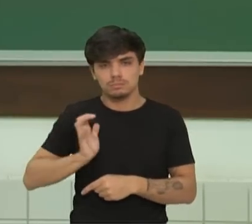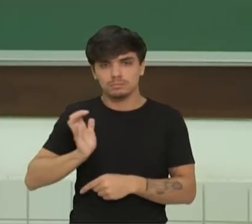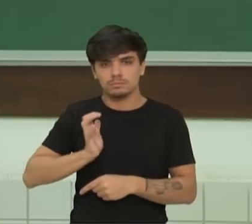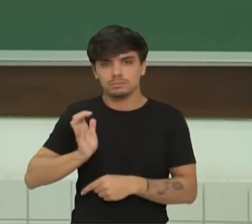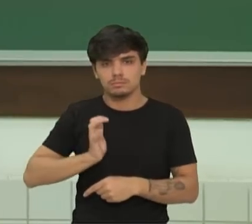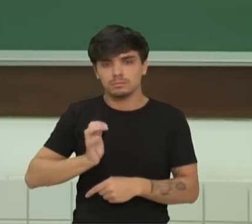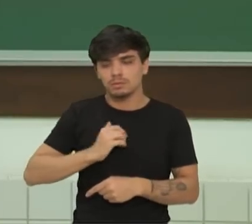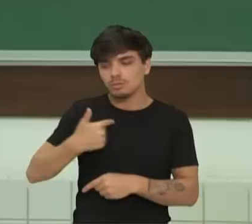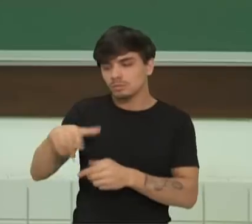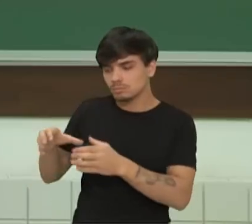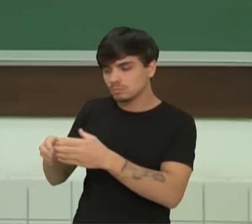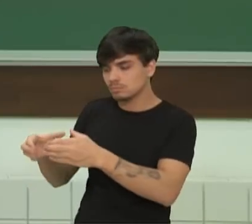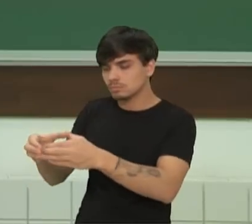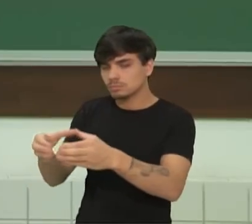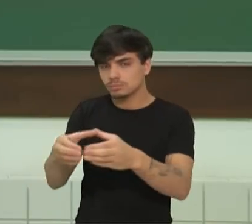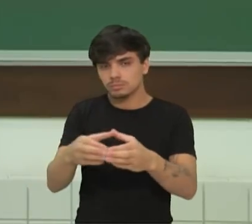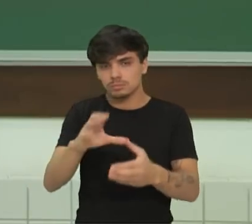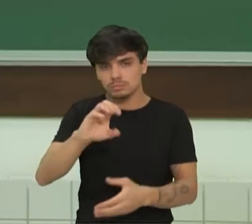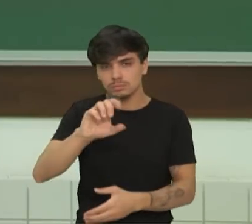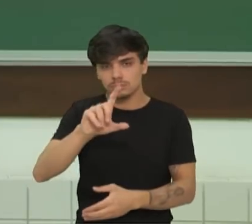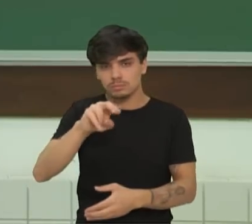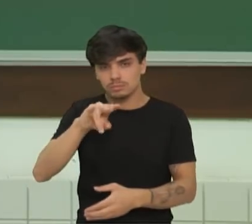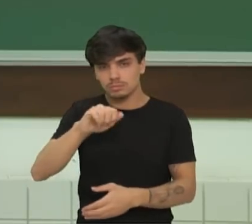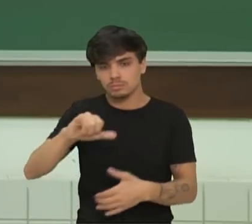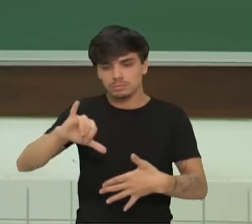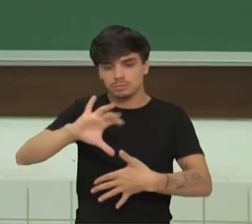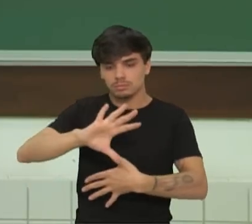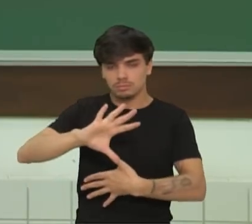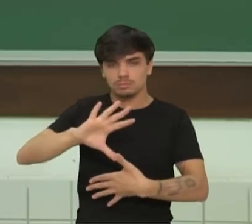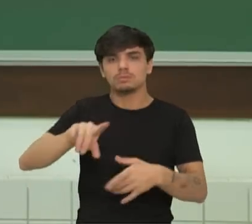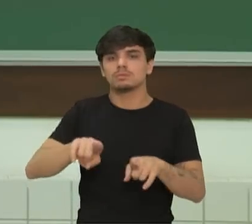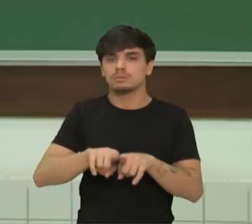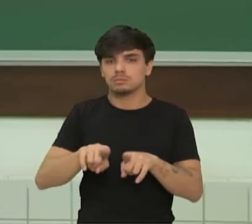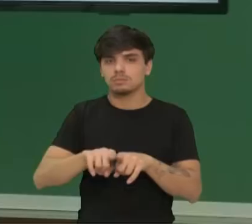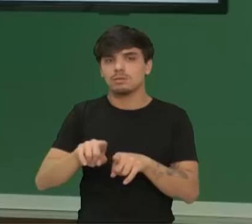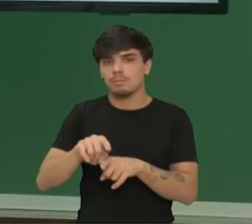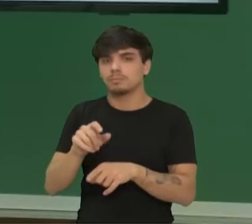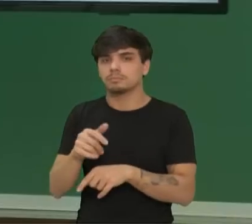as colônias das Américas, as colônias americanas, tá?